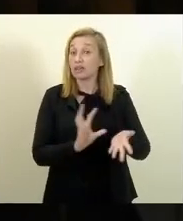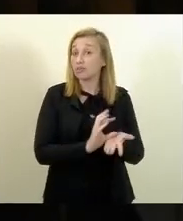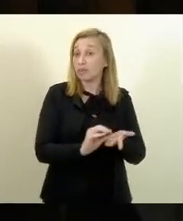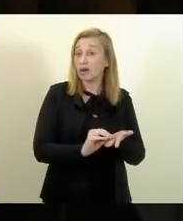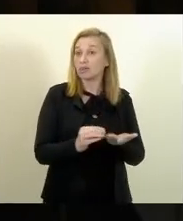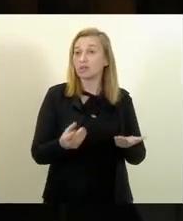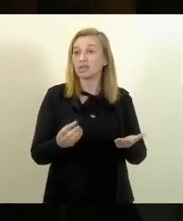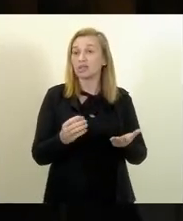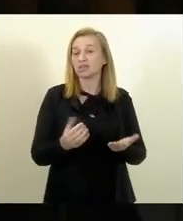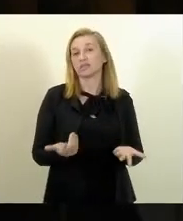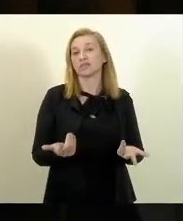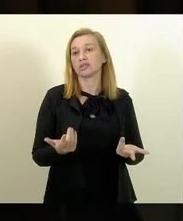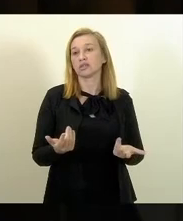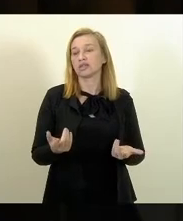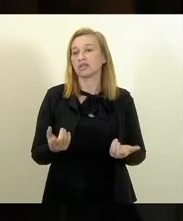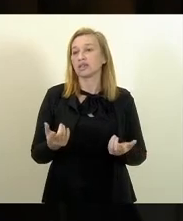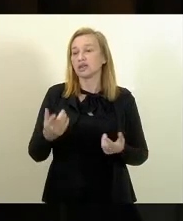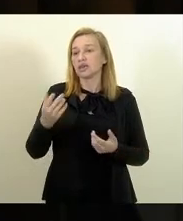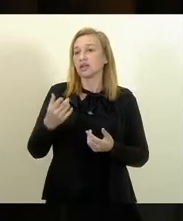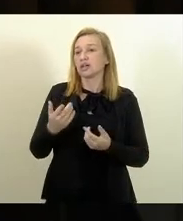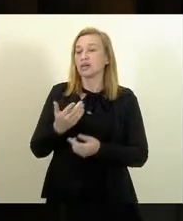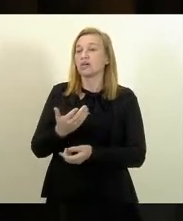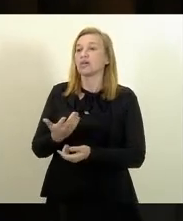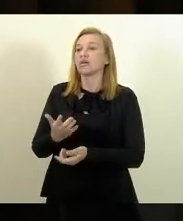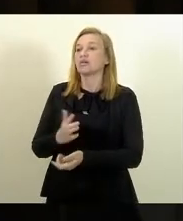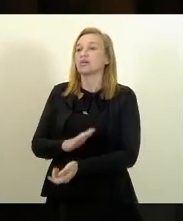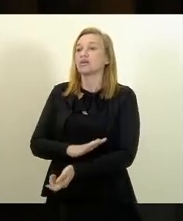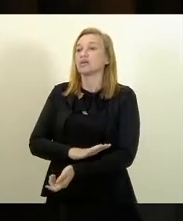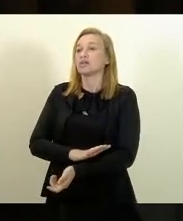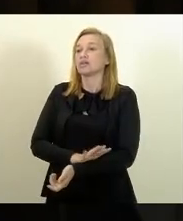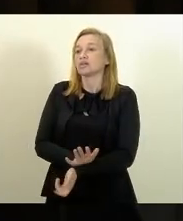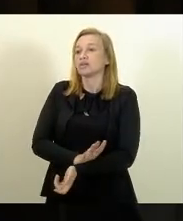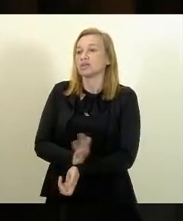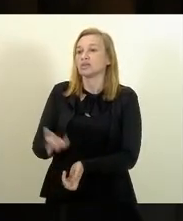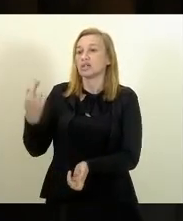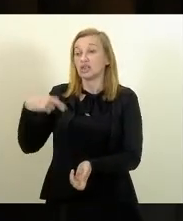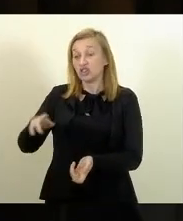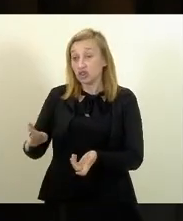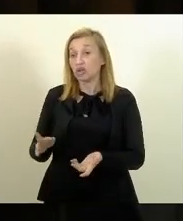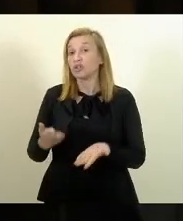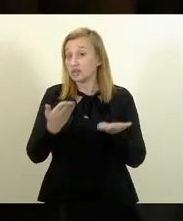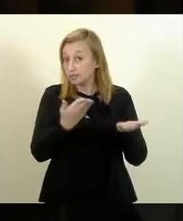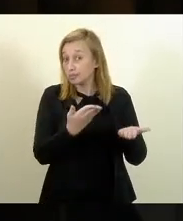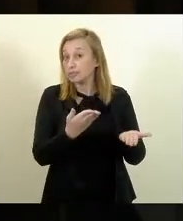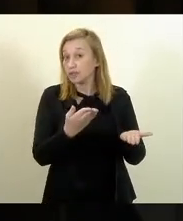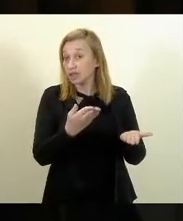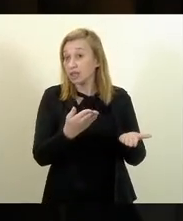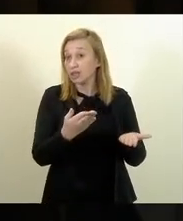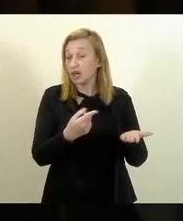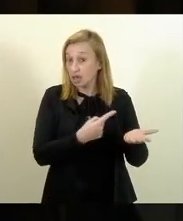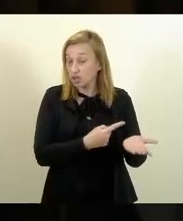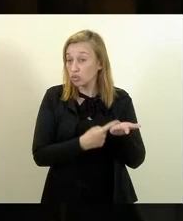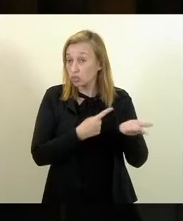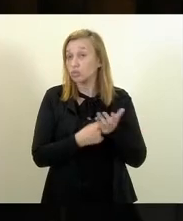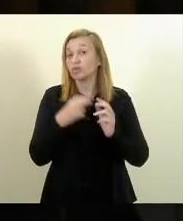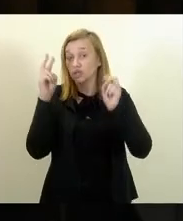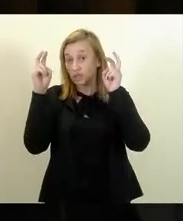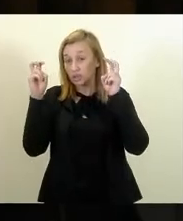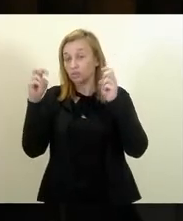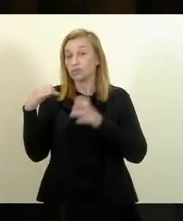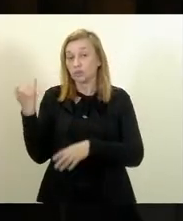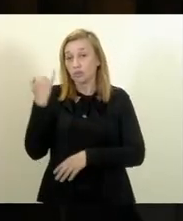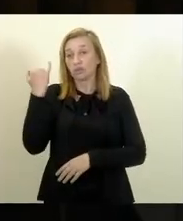a intolerância religiosa. Ele esteve conosco na nossa CPI, ele foi um dos expositores, eu tinha sugerido o nome dele, não sei se Vossa Excelência se lembra dessa